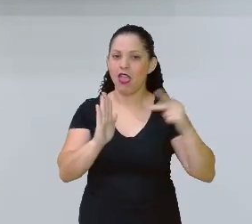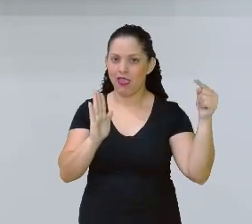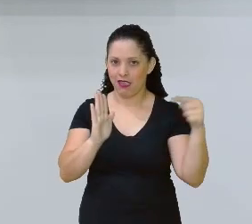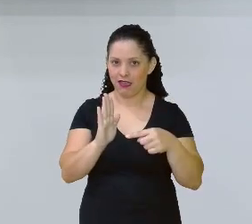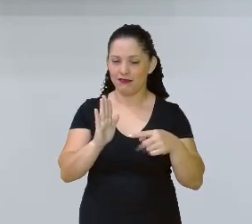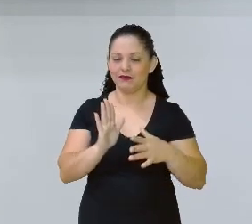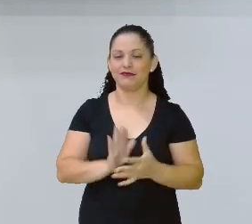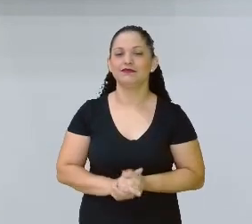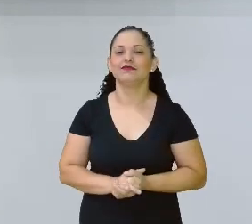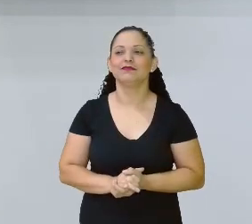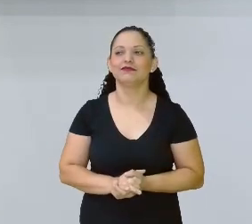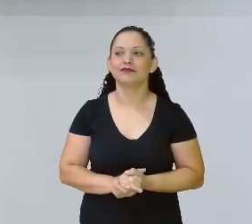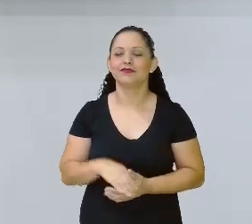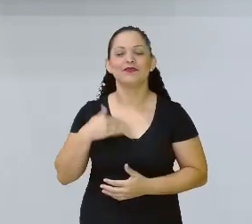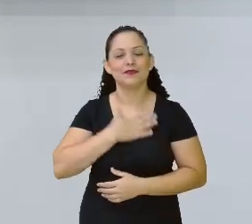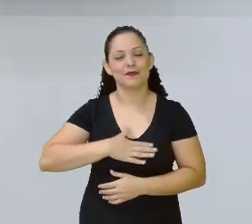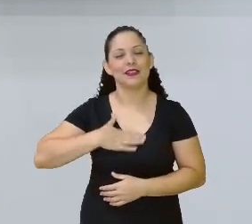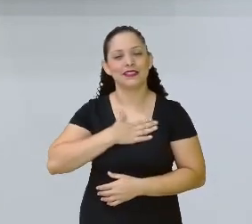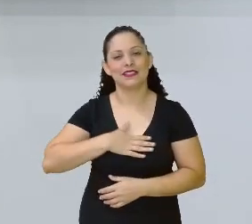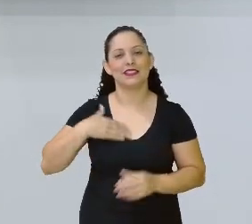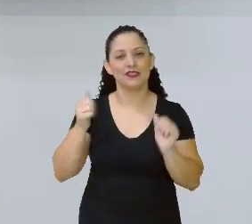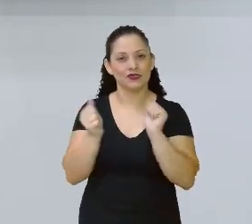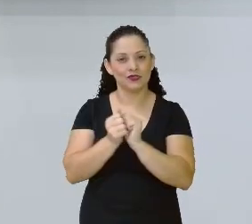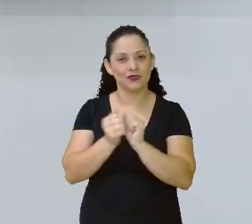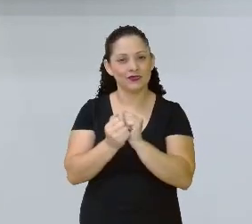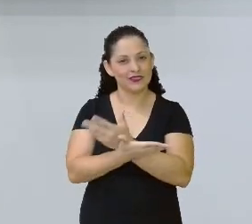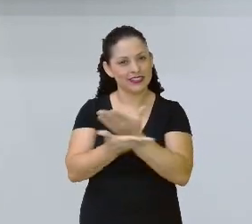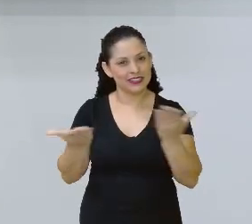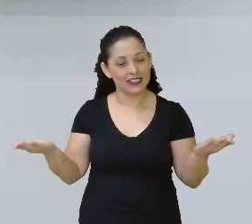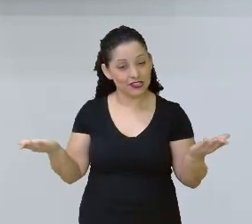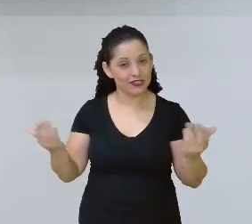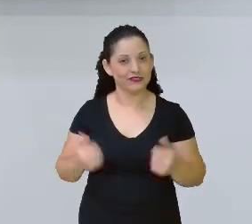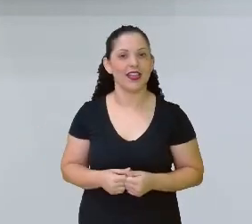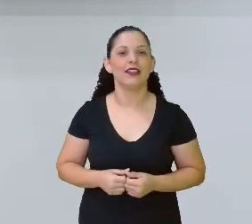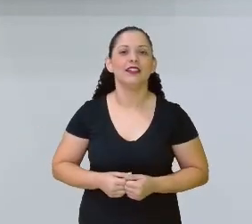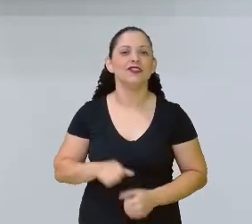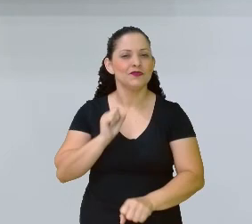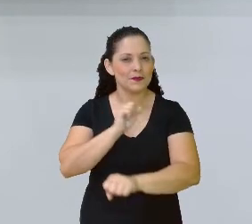bom? Então, foi um prazer estar com vocês. Espero